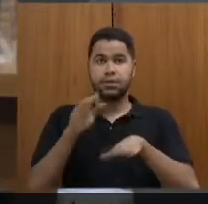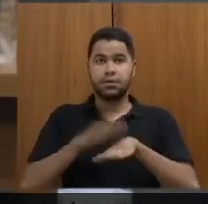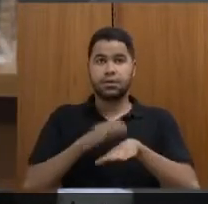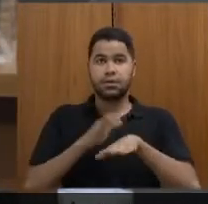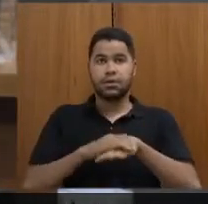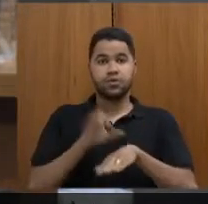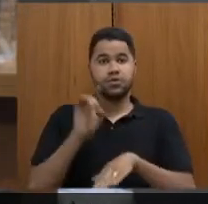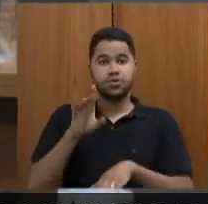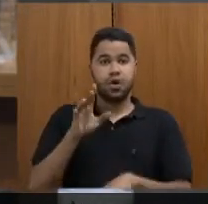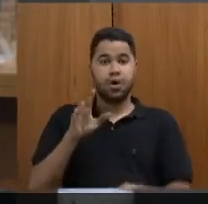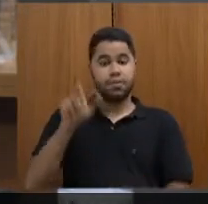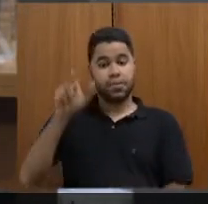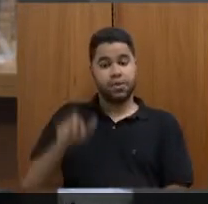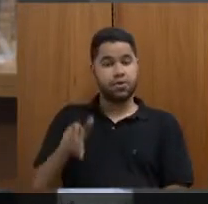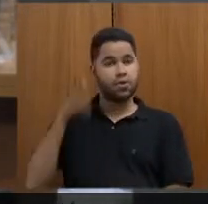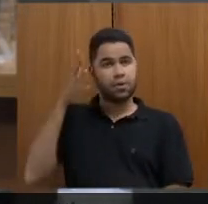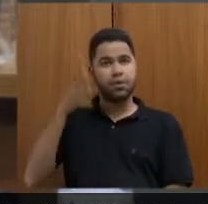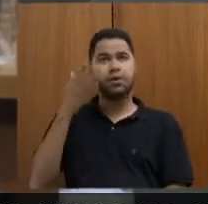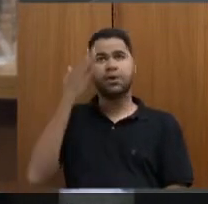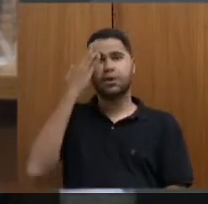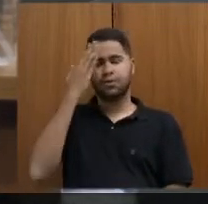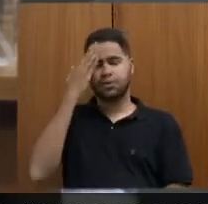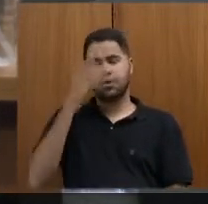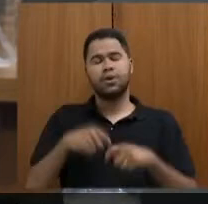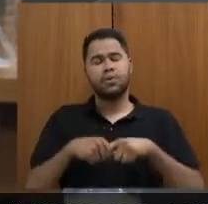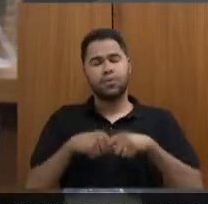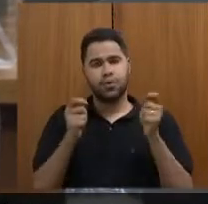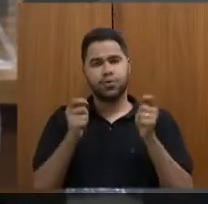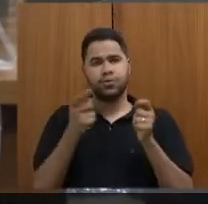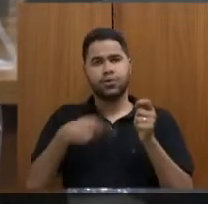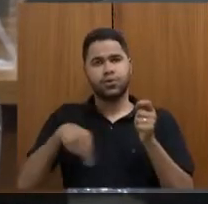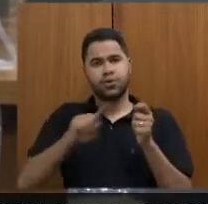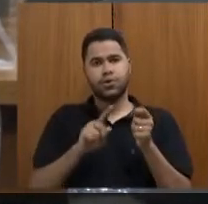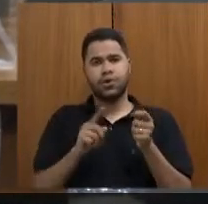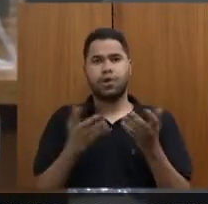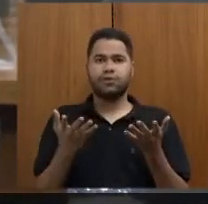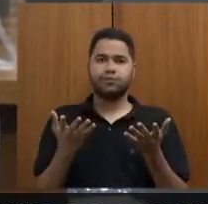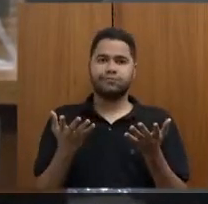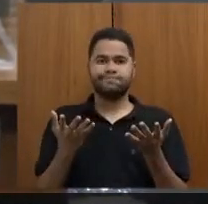convidados apenas. Eu sei que é impossível que a gente tome medidas